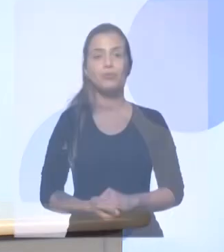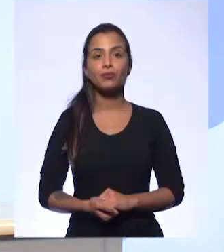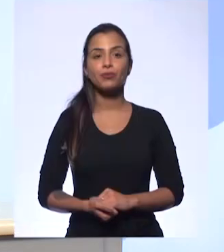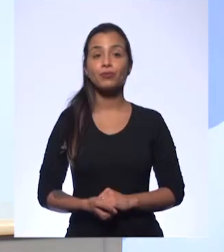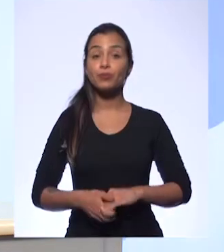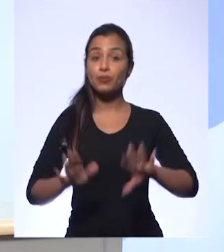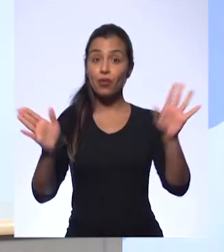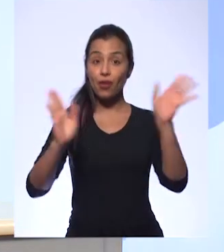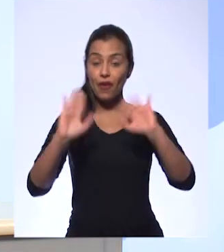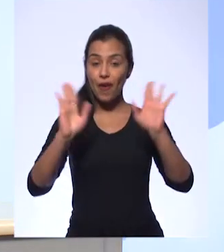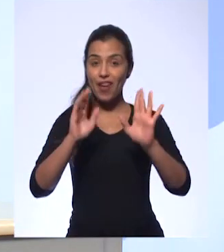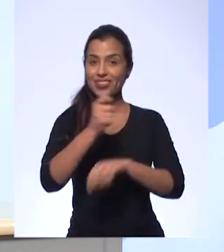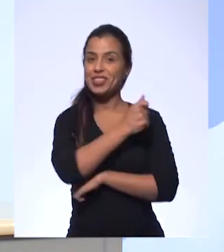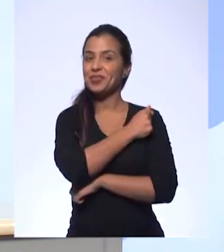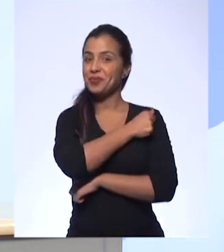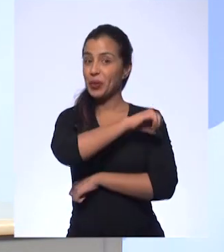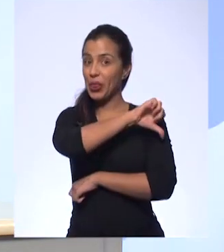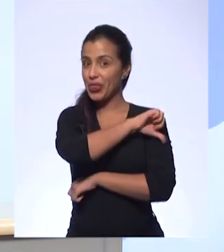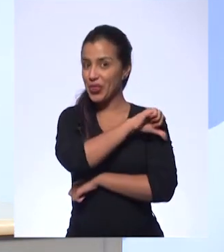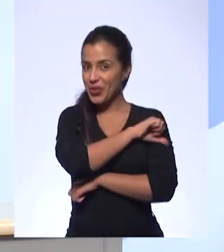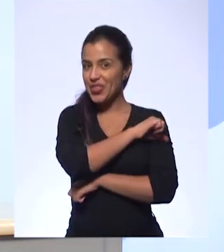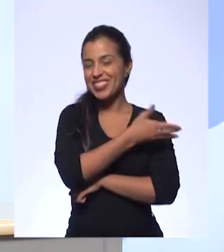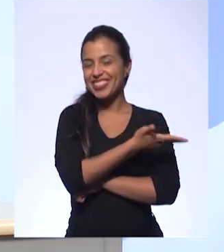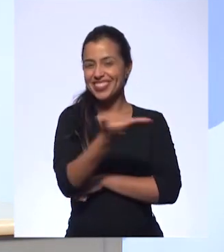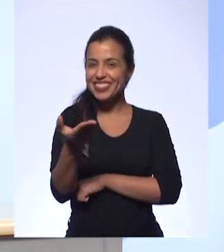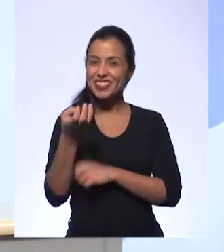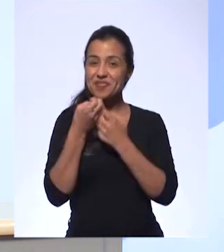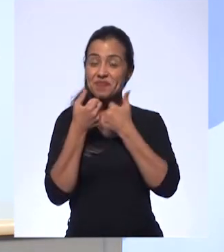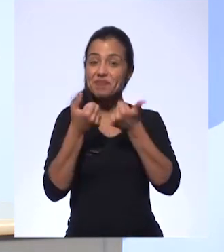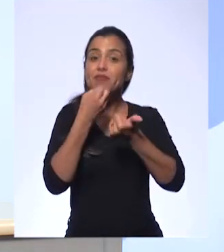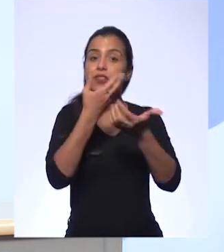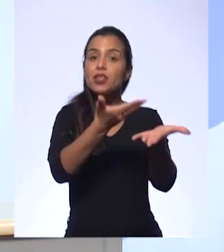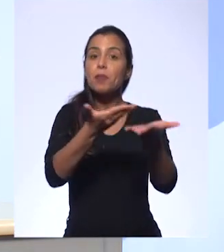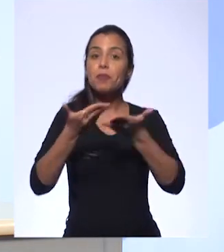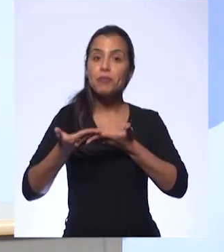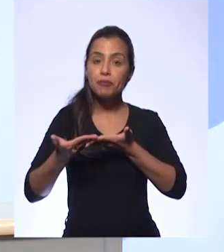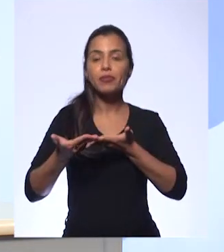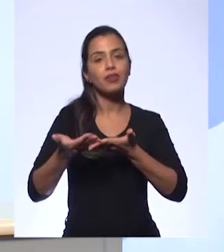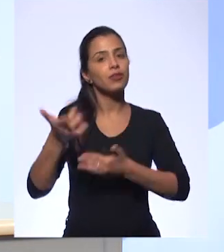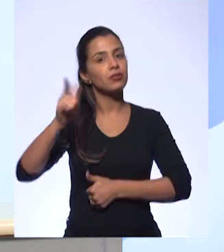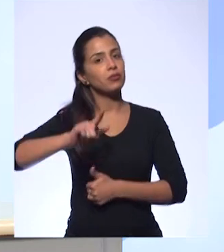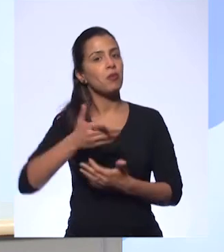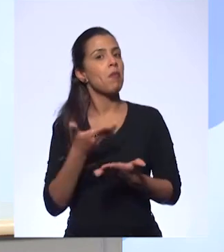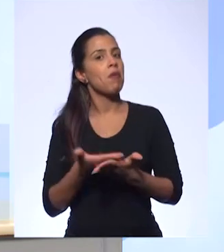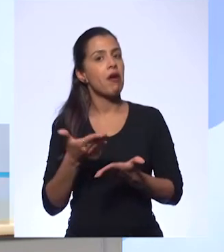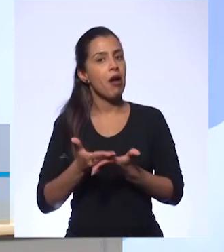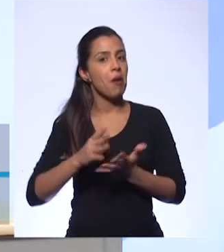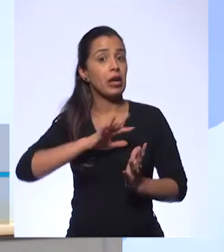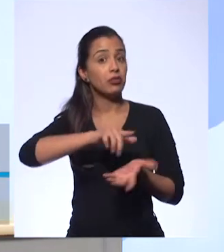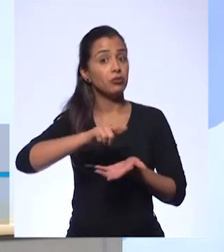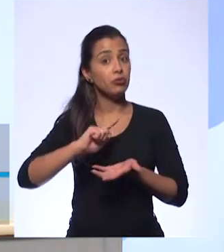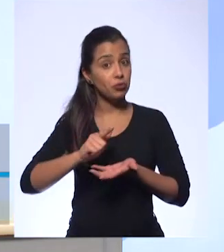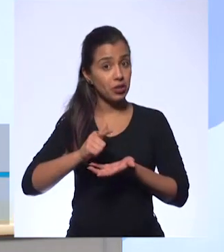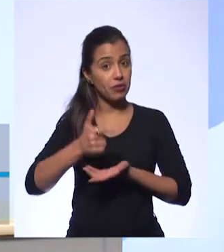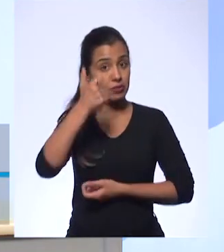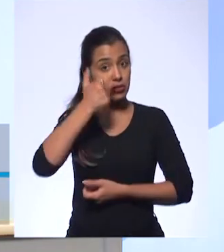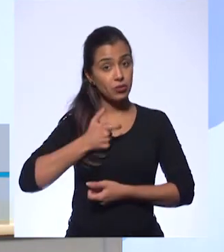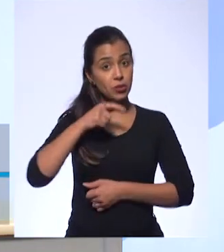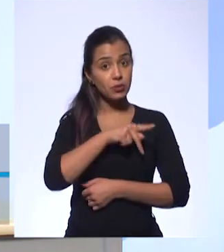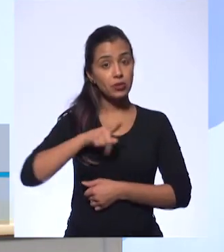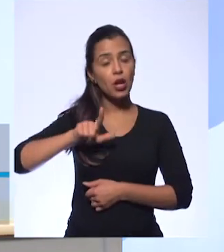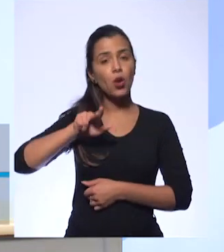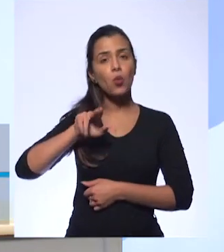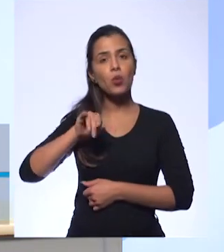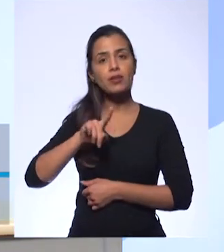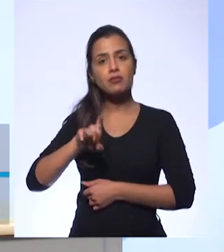Olá, estudantes do nono ano do ensino fundamental, sejam bem-vindos a mais uma aula de geografia. Eu sou a professora